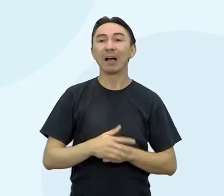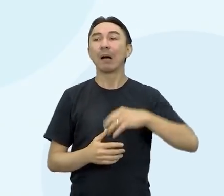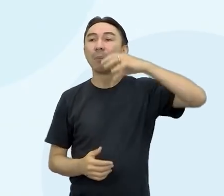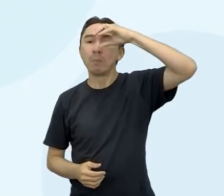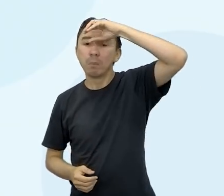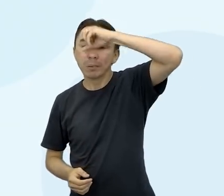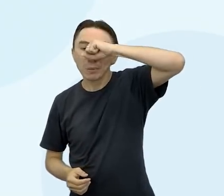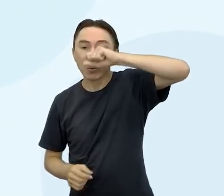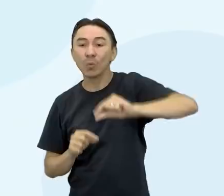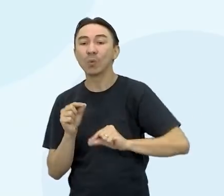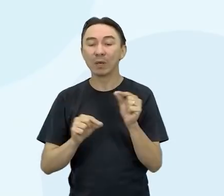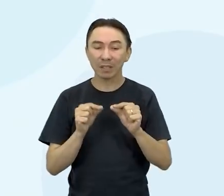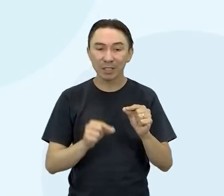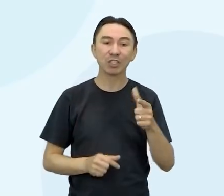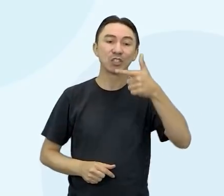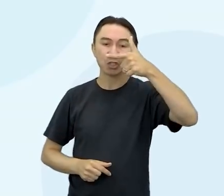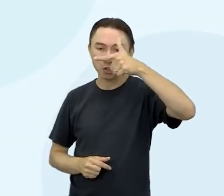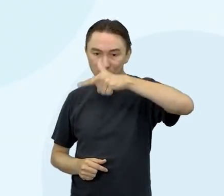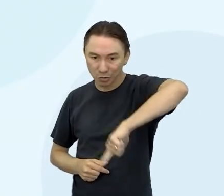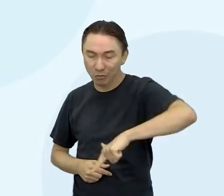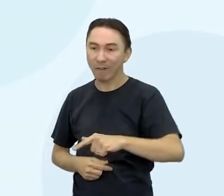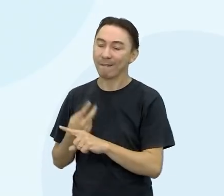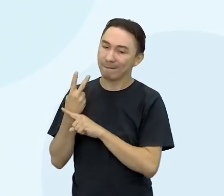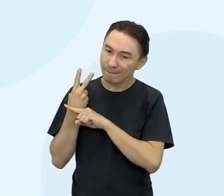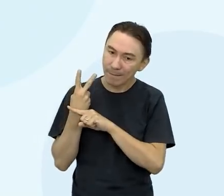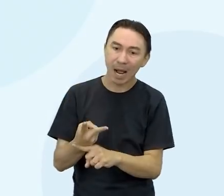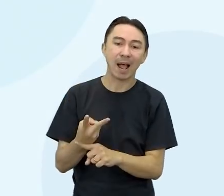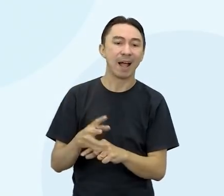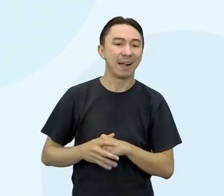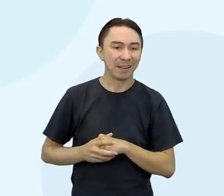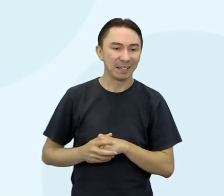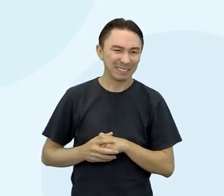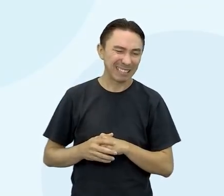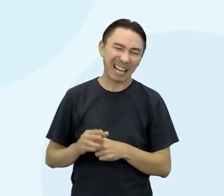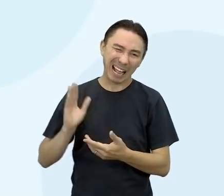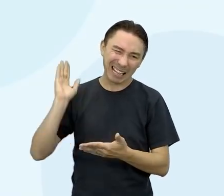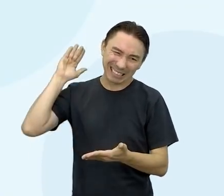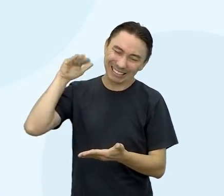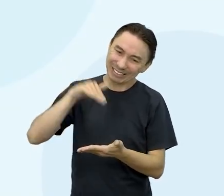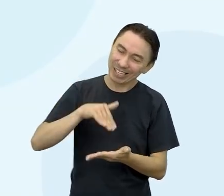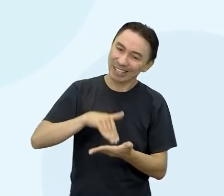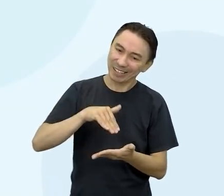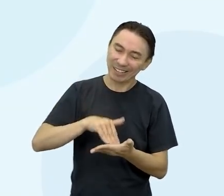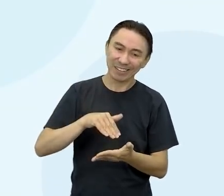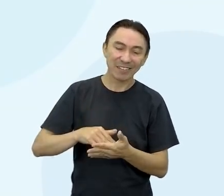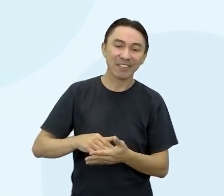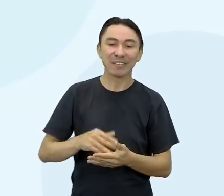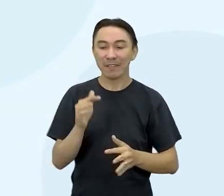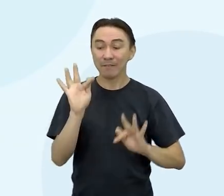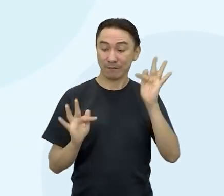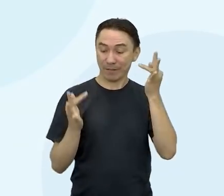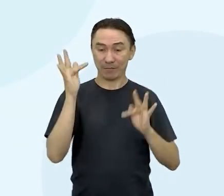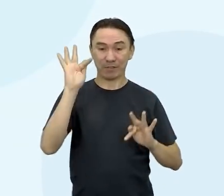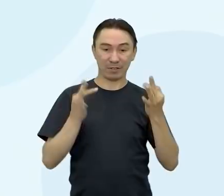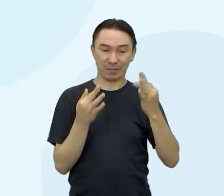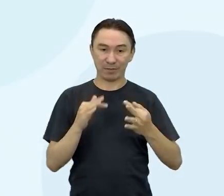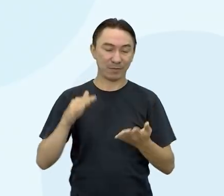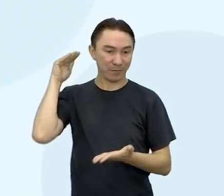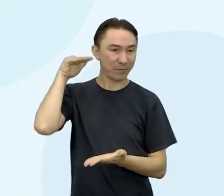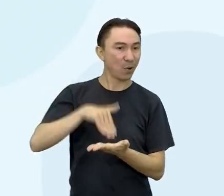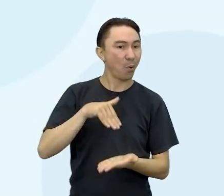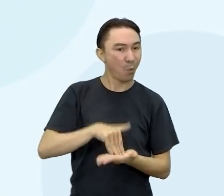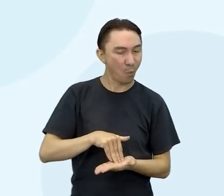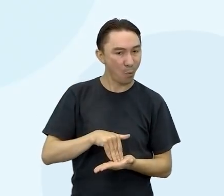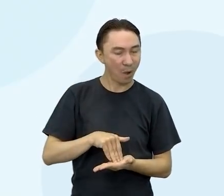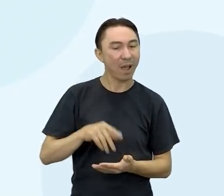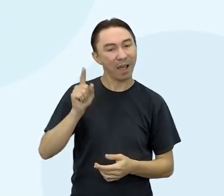para vocês. Então, aí até praticamente aí o final de fevereiro, a gente vai trabalhar a recuperação com os nossos